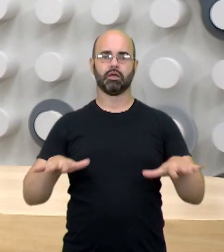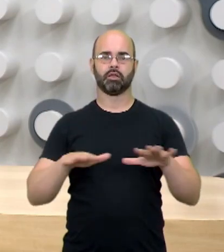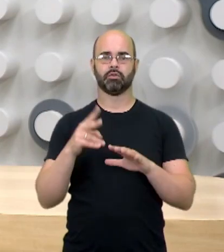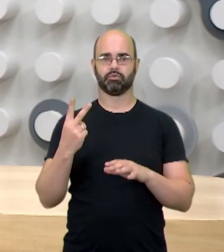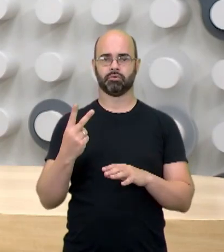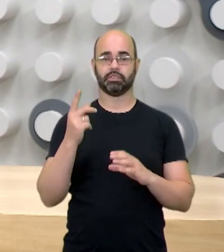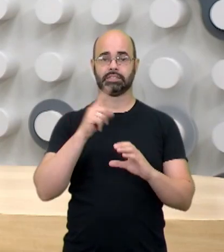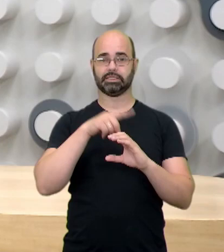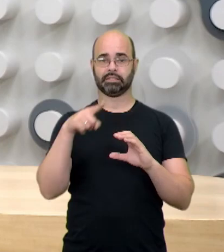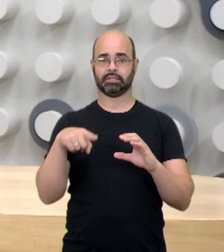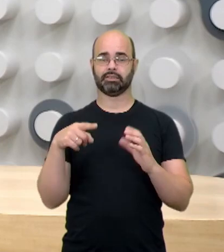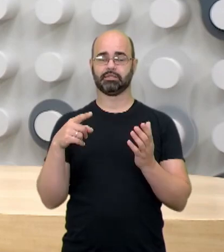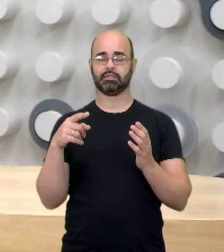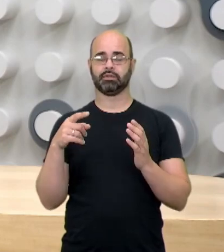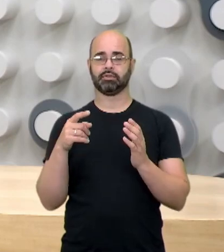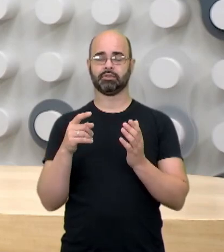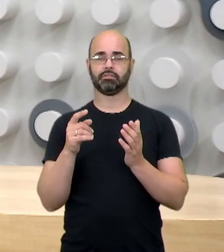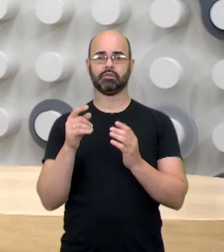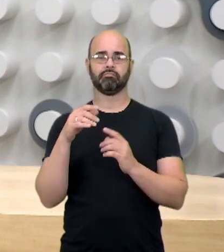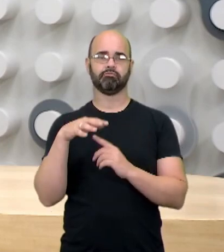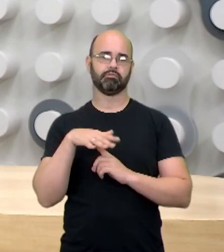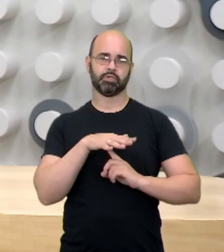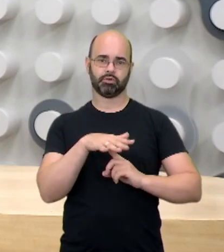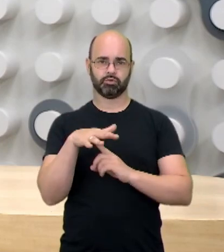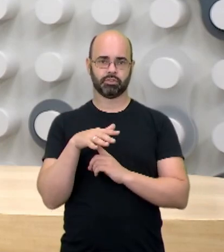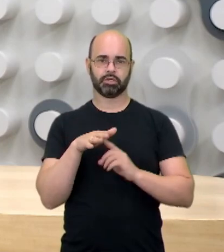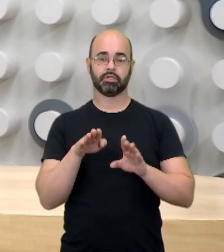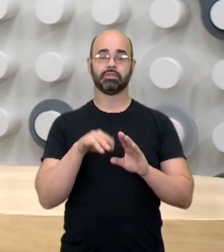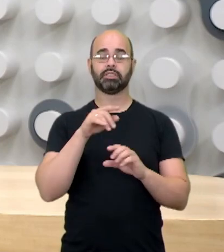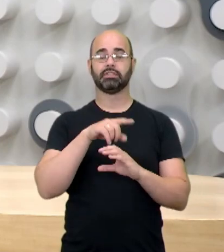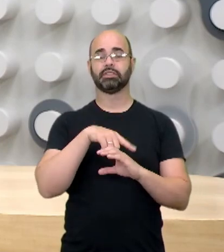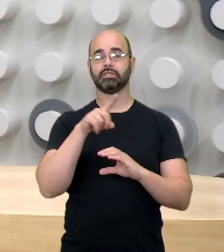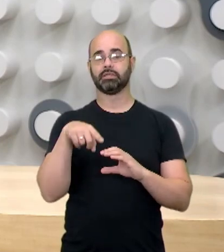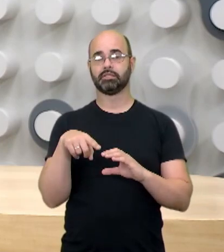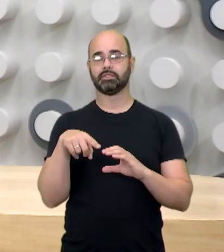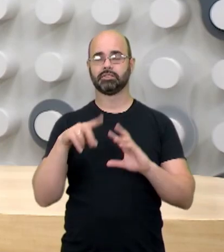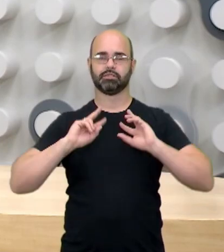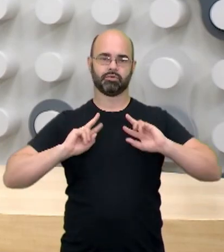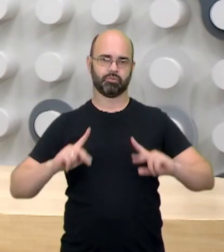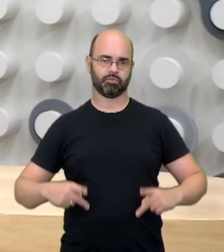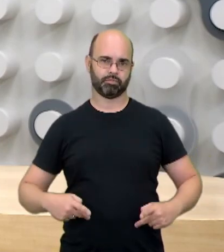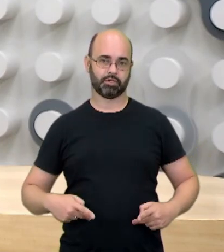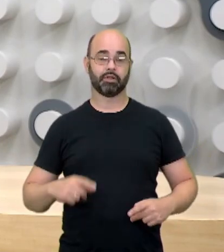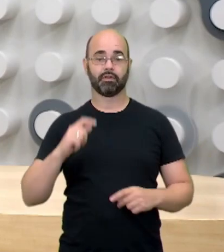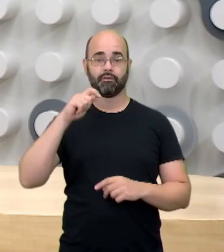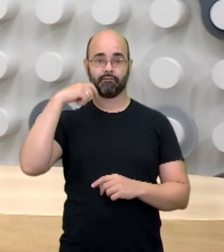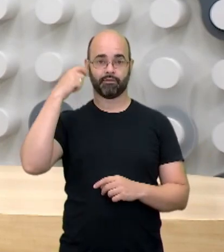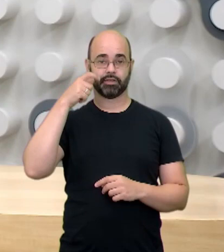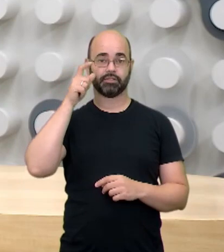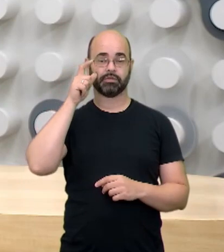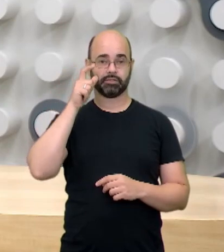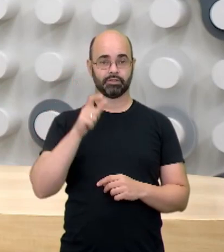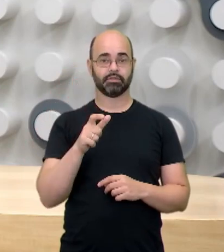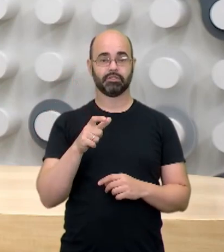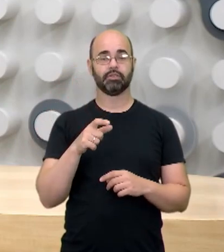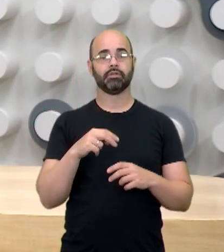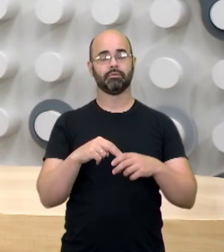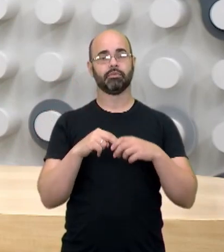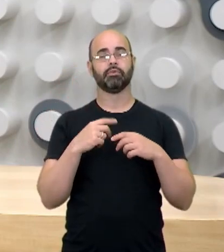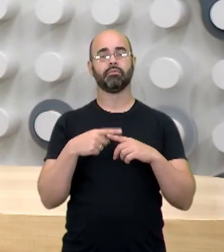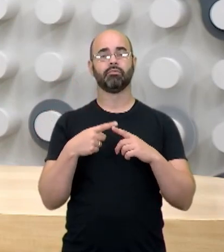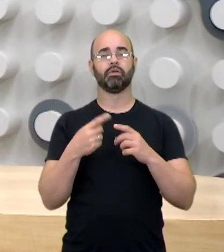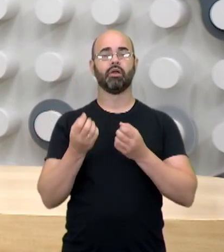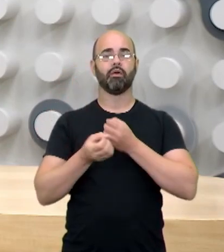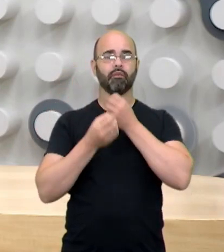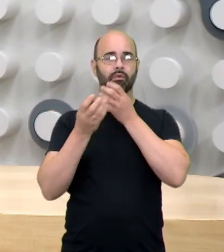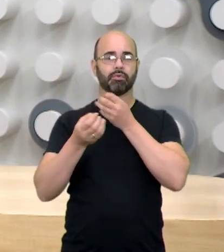da natureza, né, e as ciências humanas. Né? Por isso que é interessante esse vídeo, ele retrata claramente uma informação